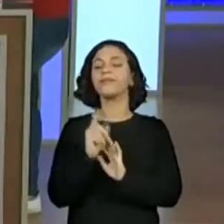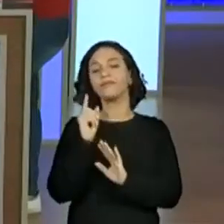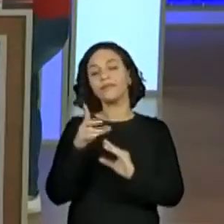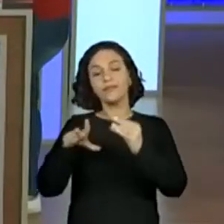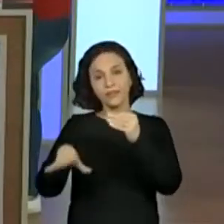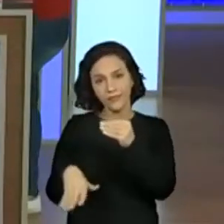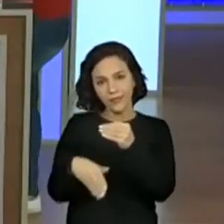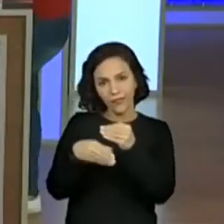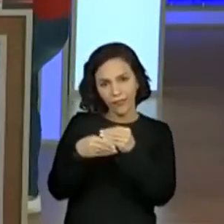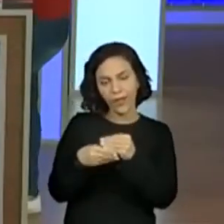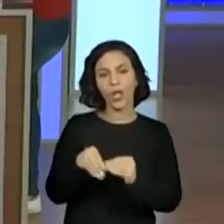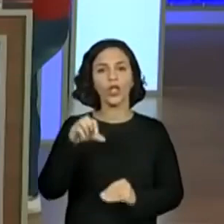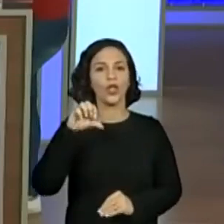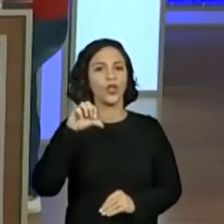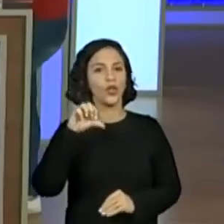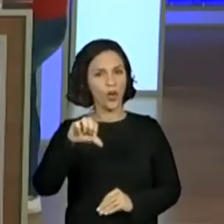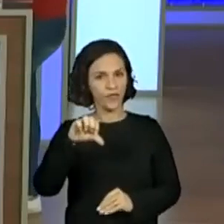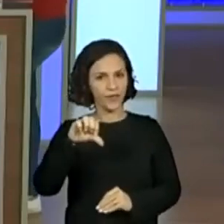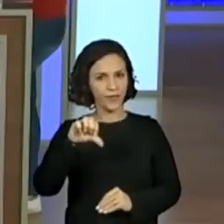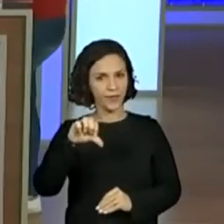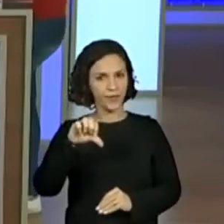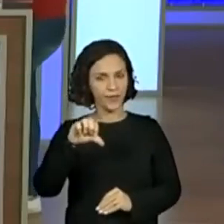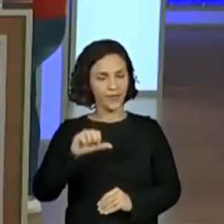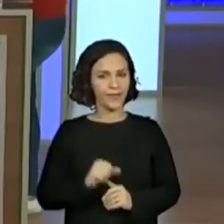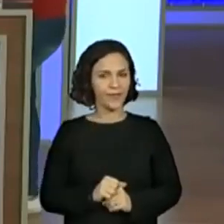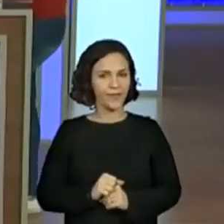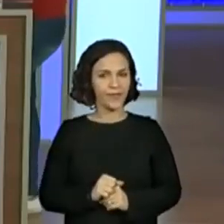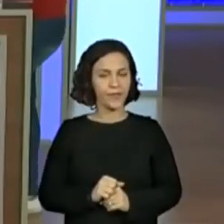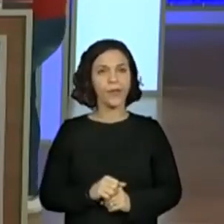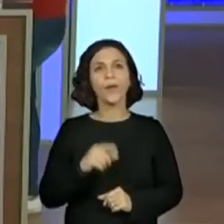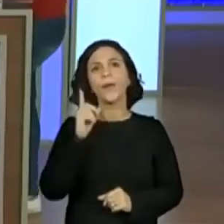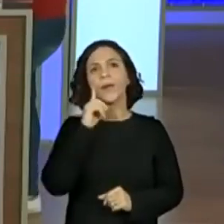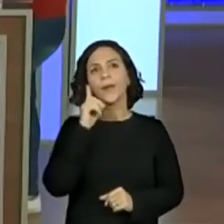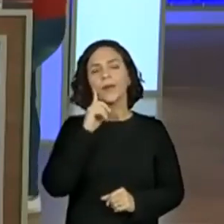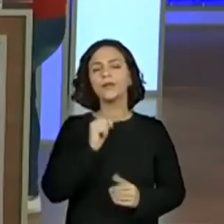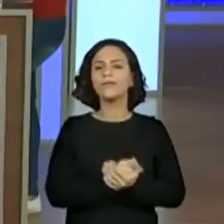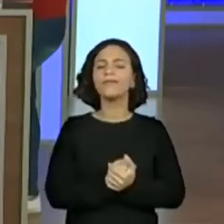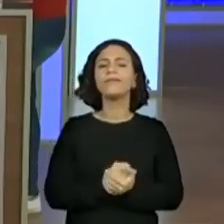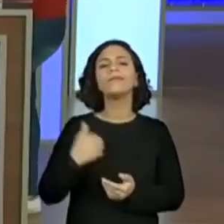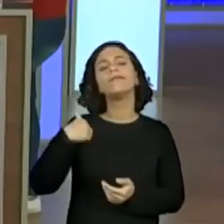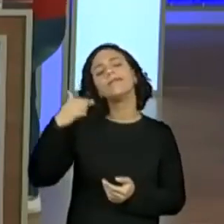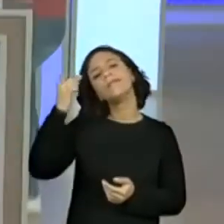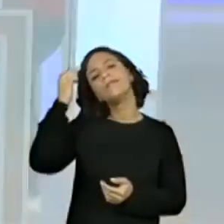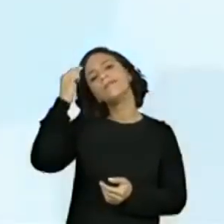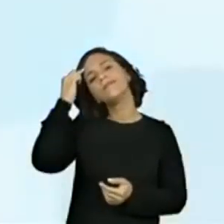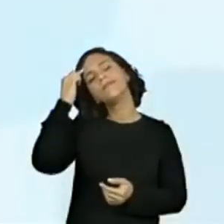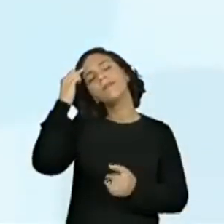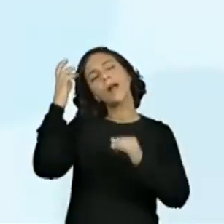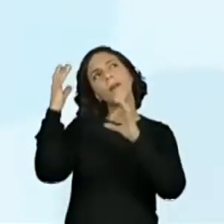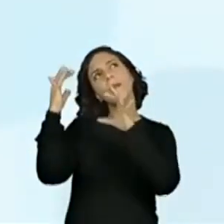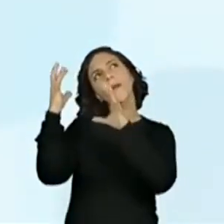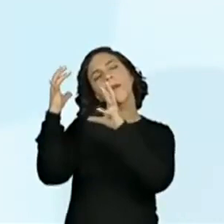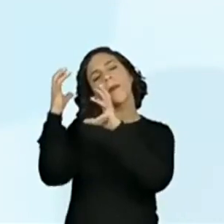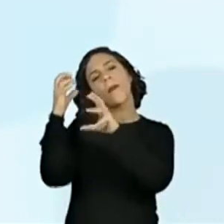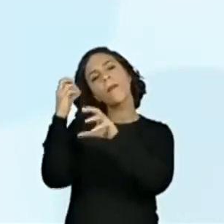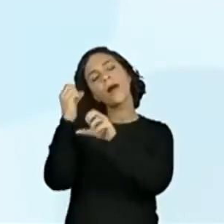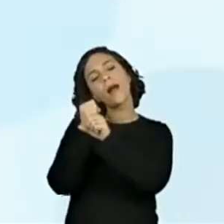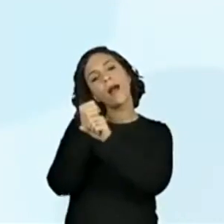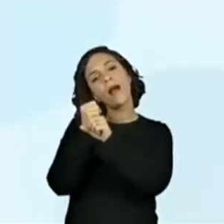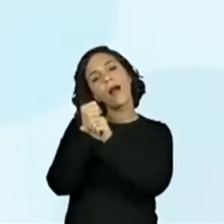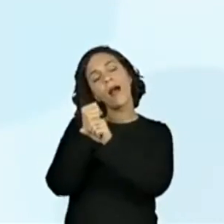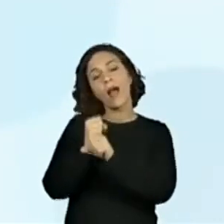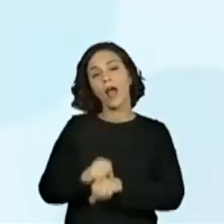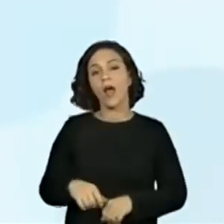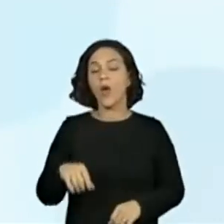número 9. Como que eu posso fazer por cálculo mental 8 mais 9?